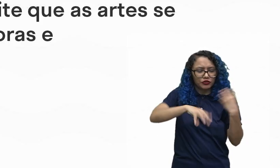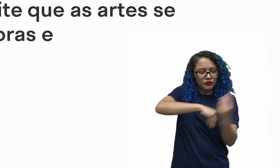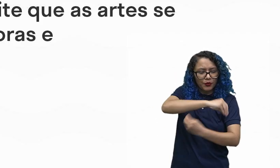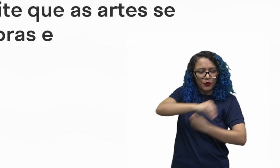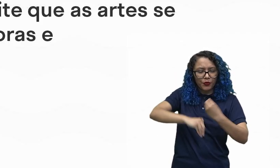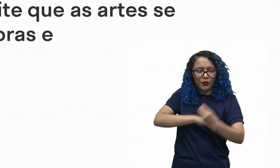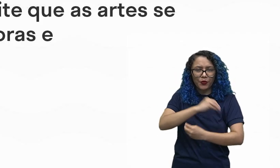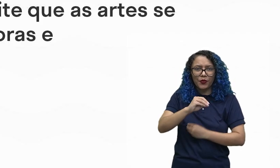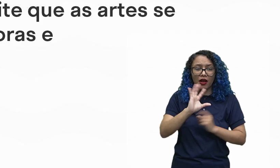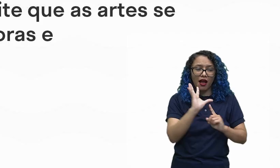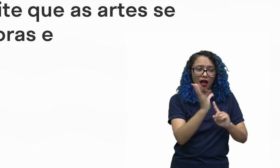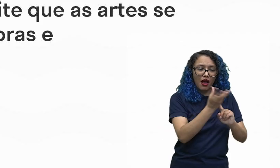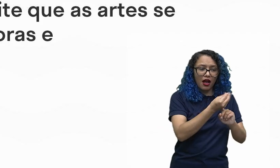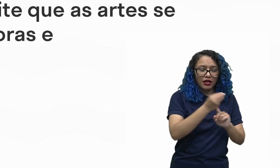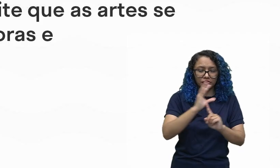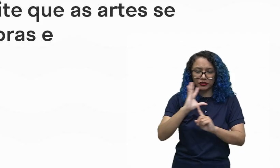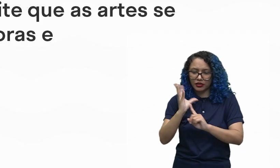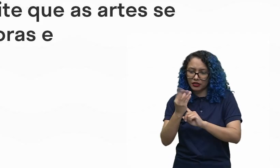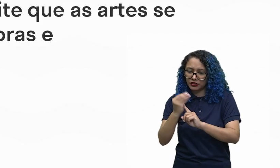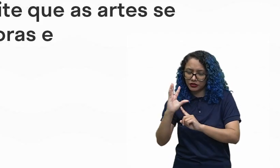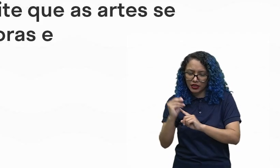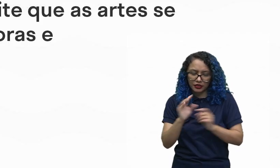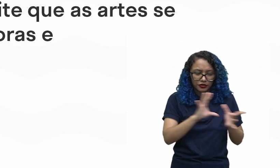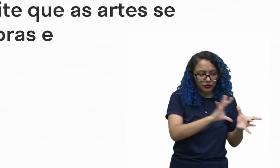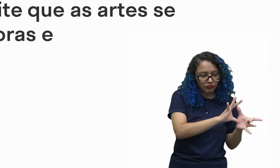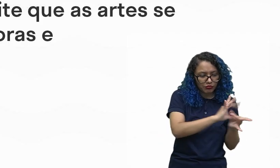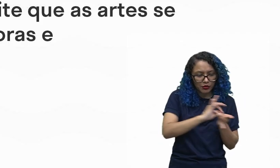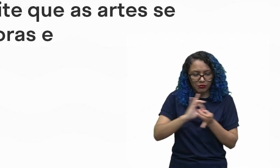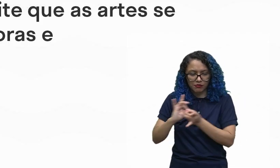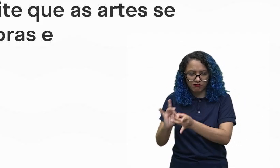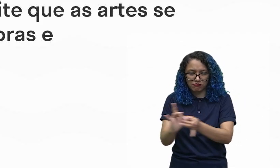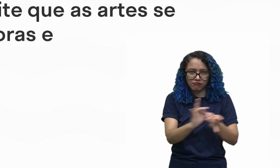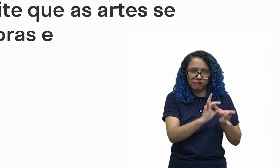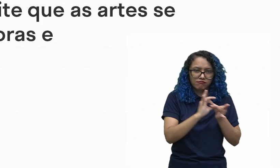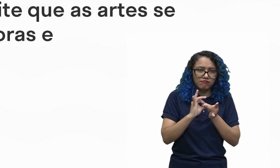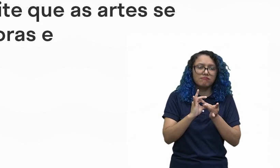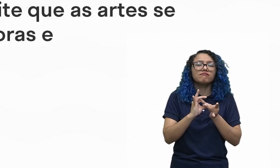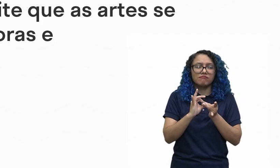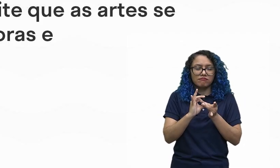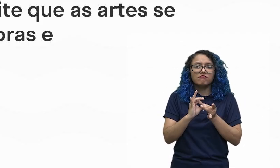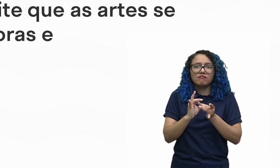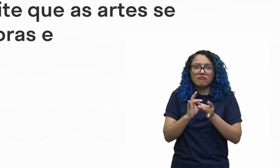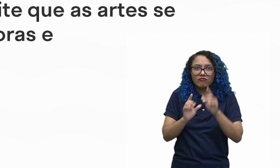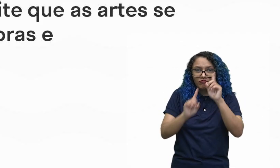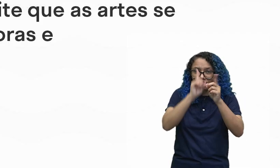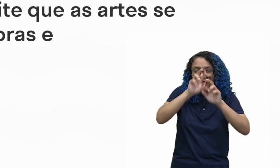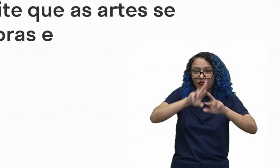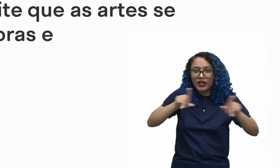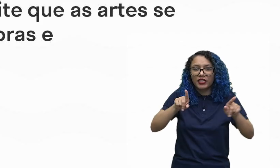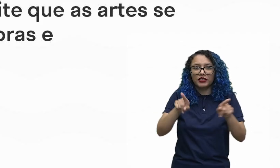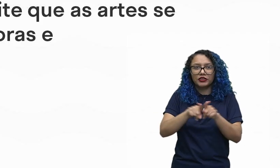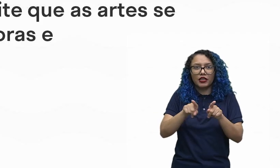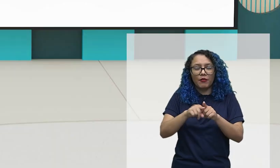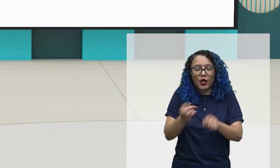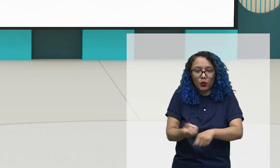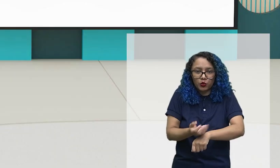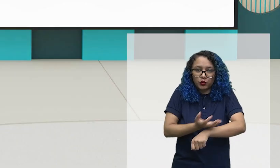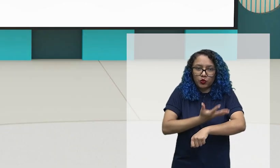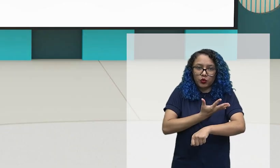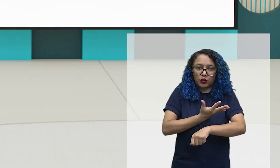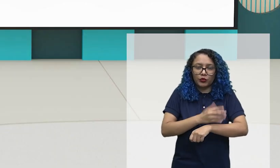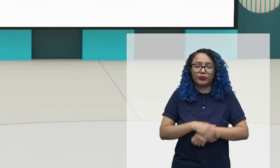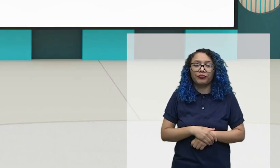nos permite ver as artes se conectarem de maneira inovadora e emocionante.